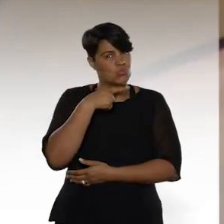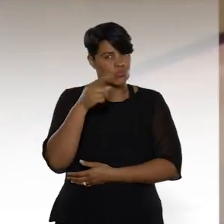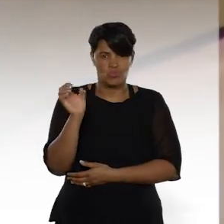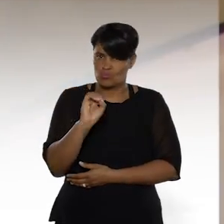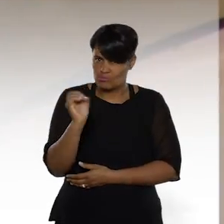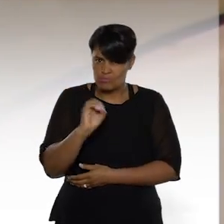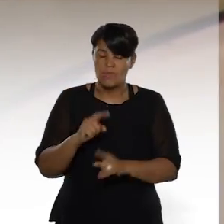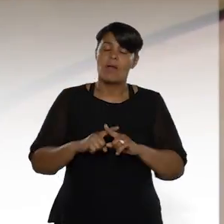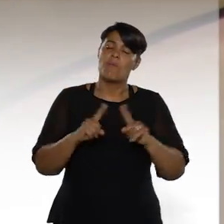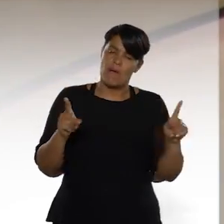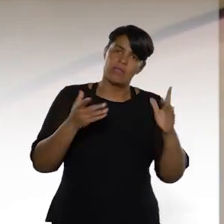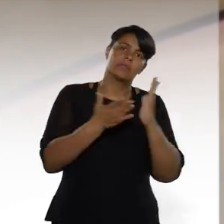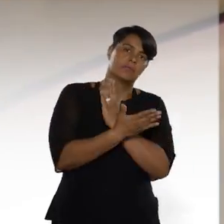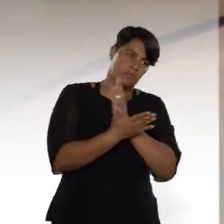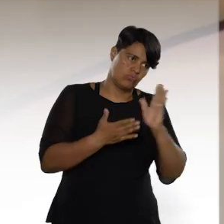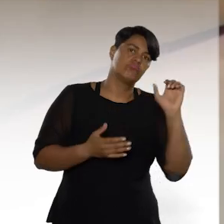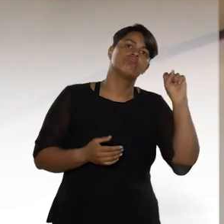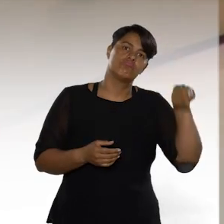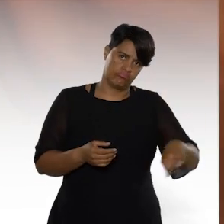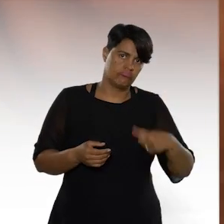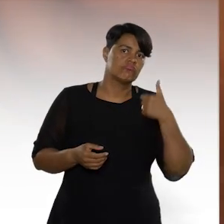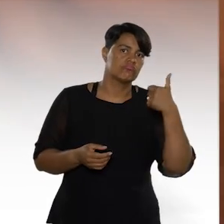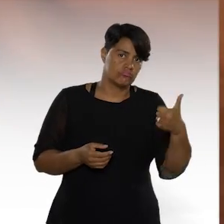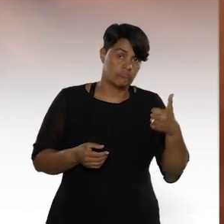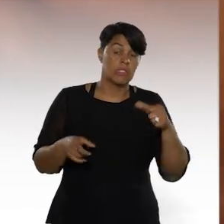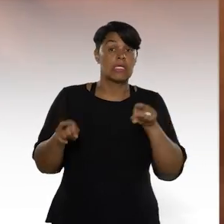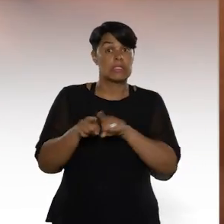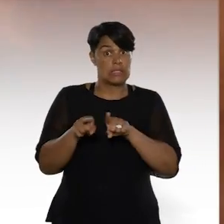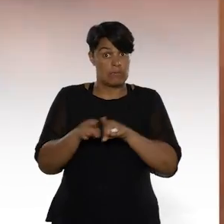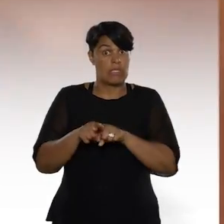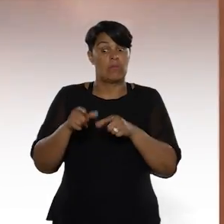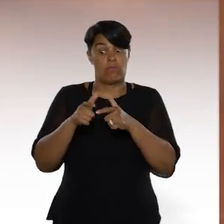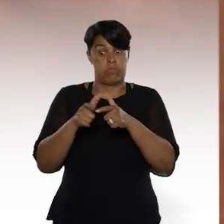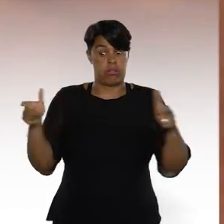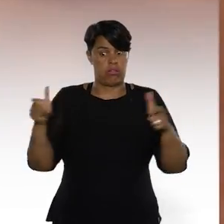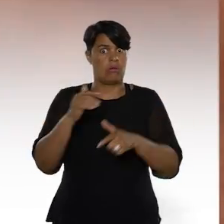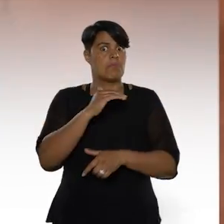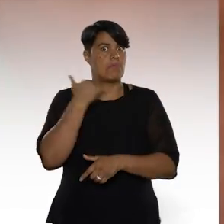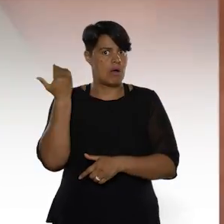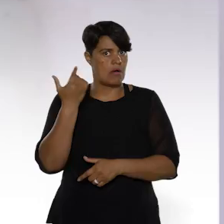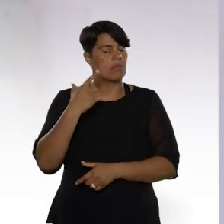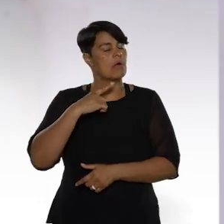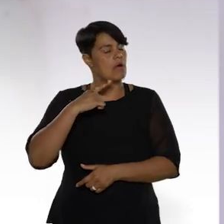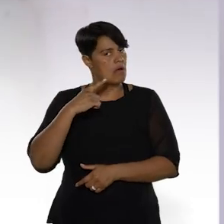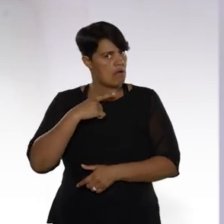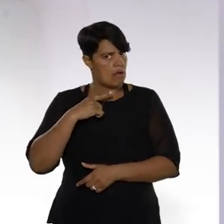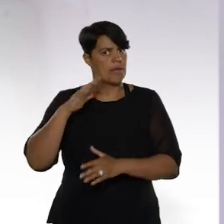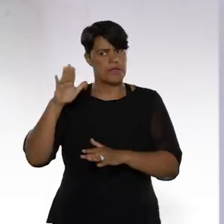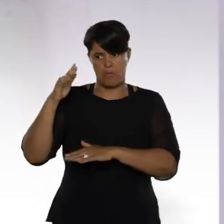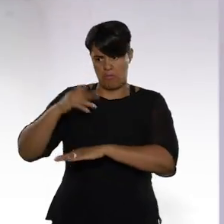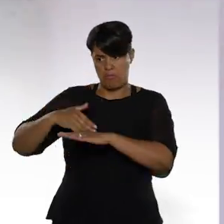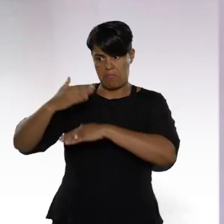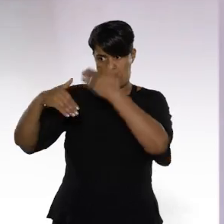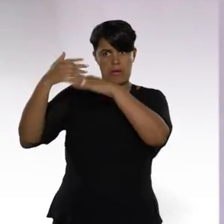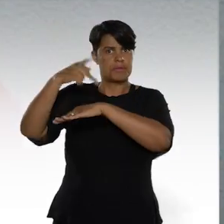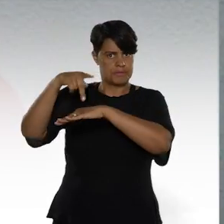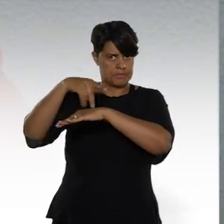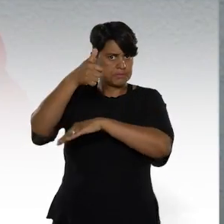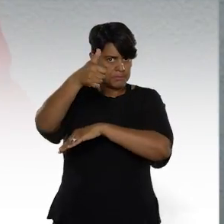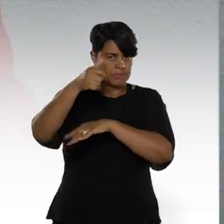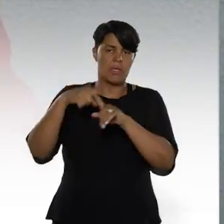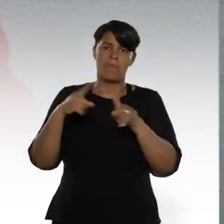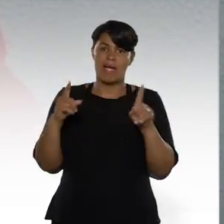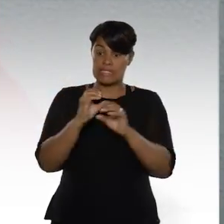doença meningocócica, sim. E tem uma taxa de letalidade alta, mesmo em países desenvolvidos, não consegue se